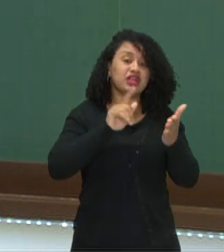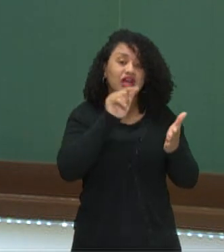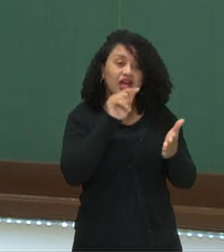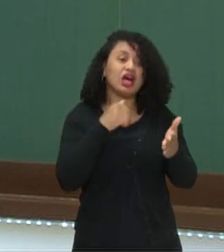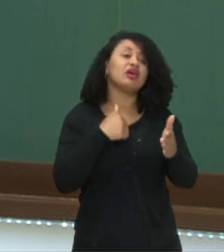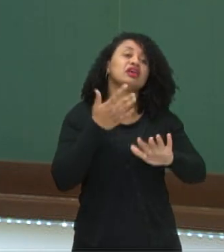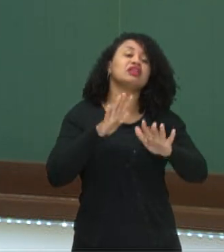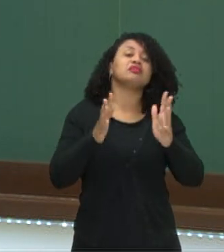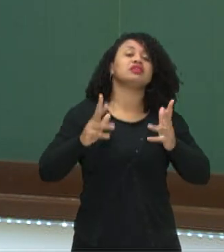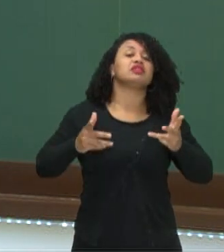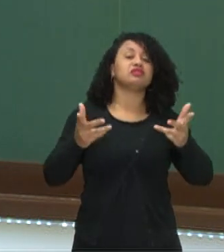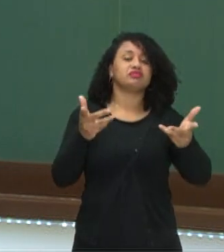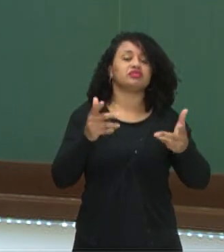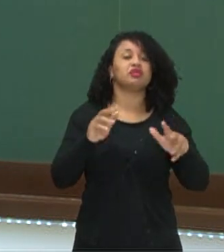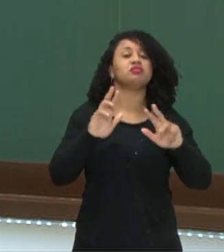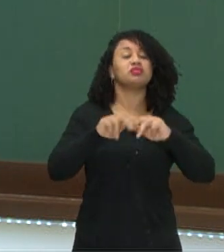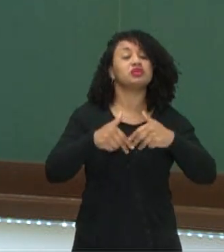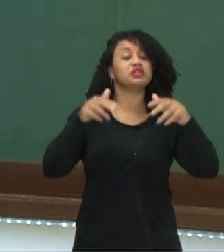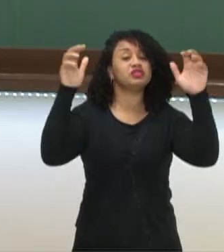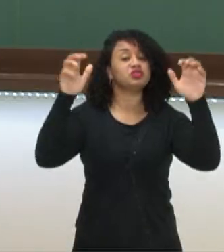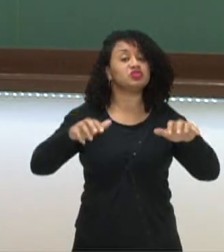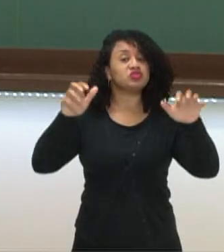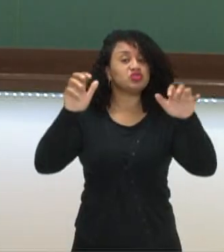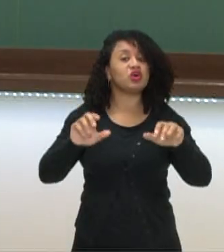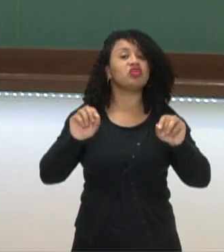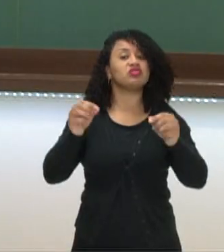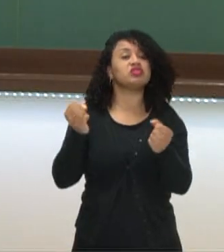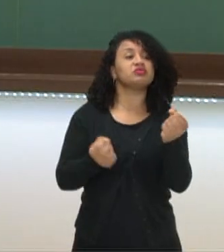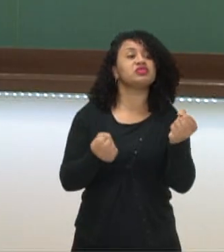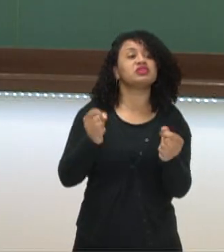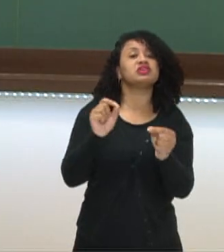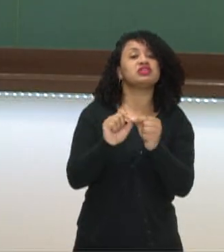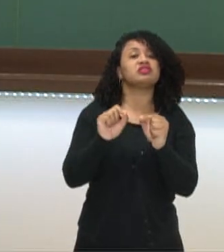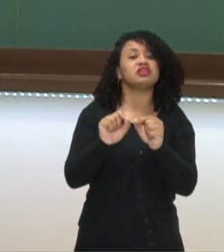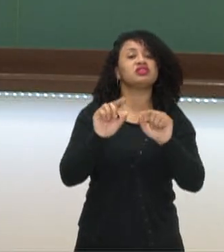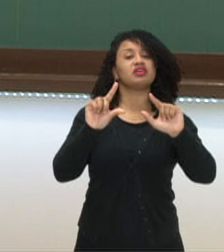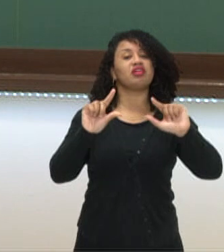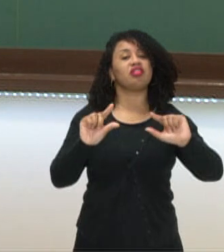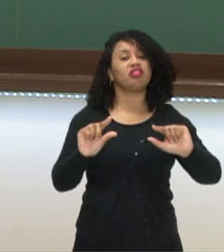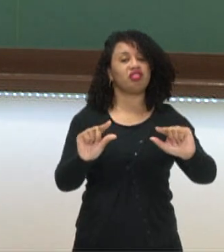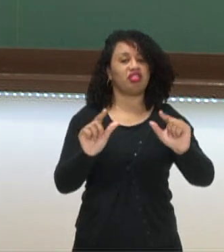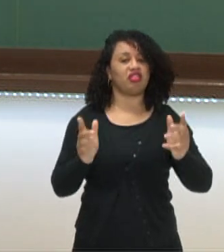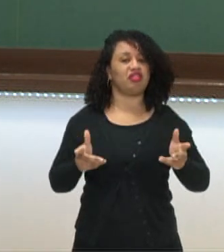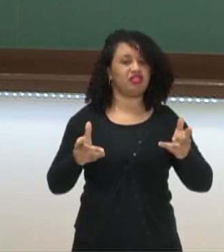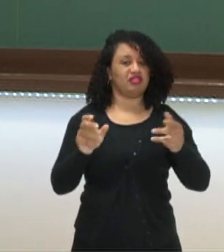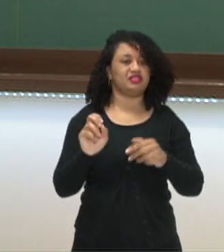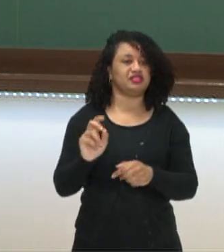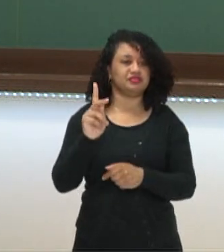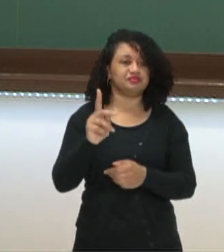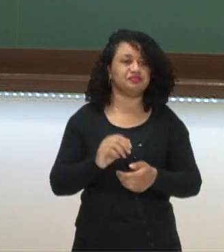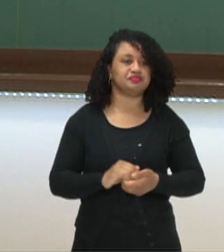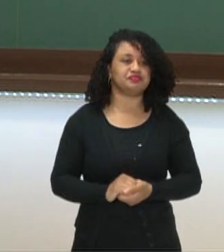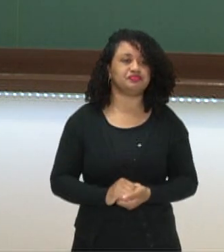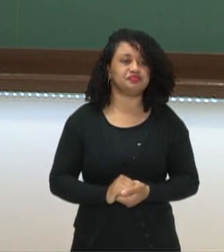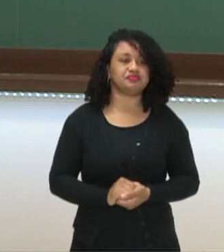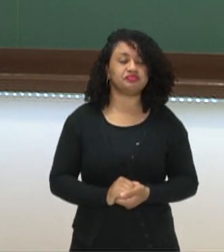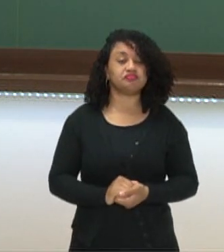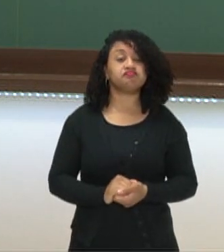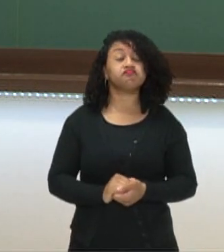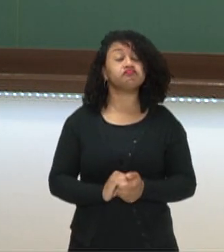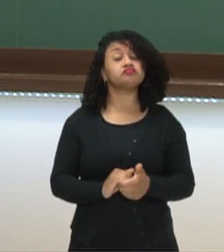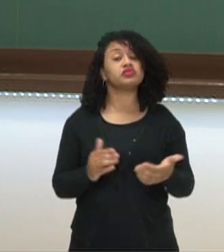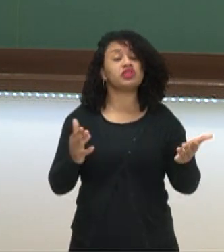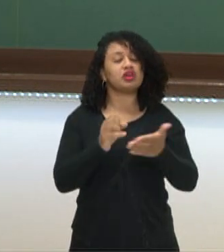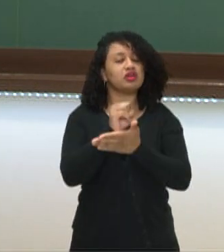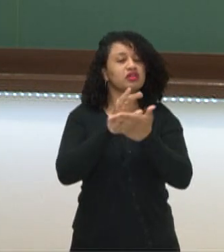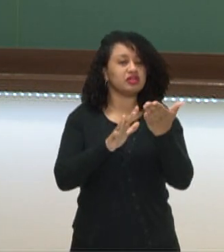você se encontra. Por isso que quando chove, normalmente o que o motorista faz? Dá uma desacelerada, ok? Pois bem, vamos